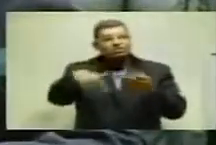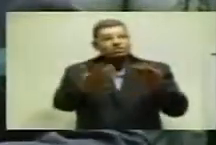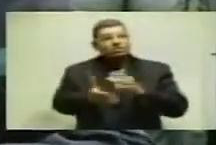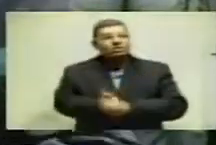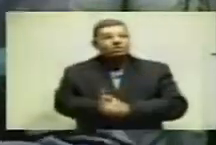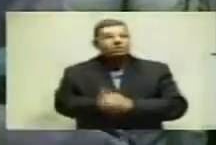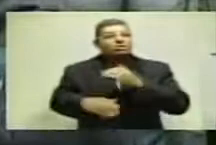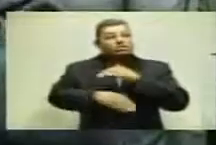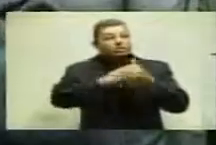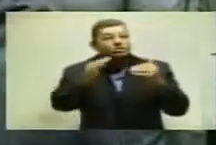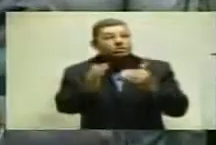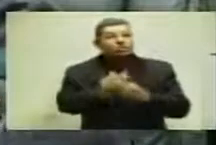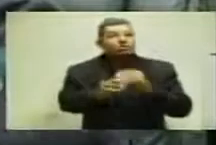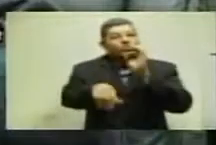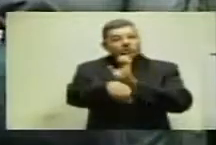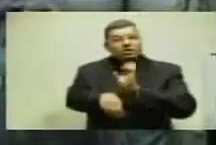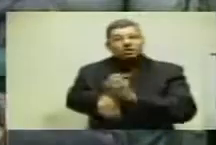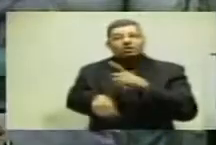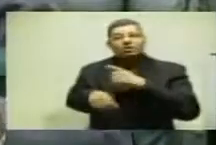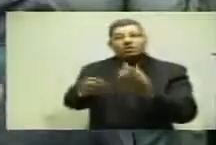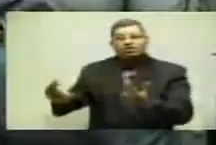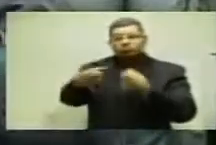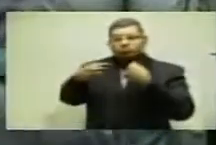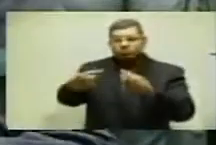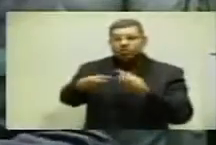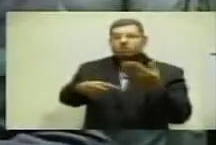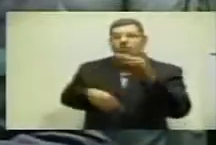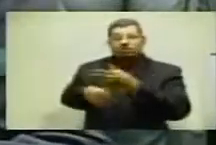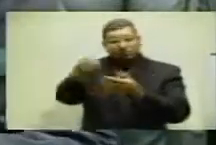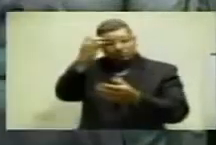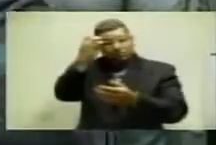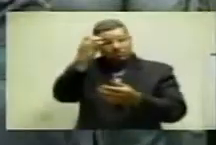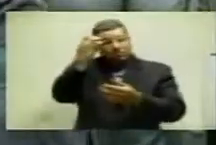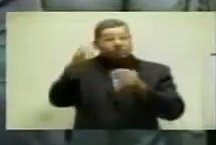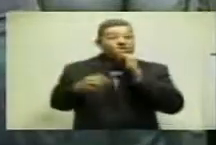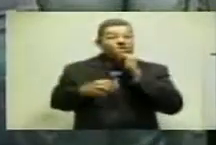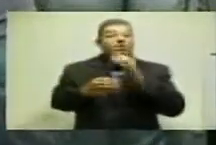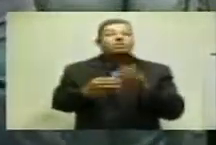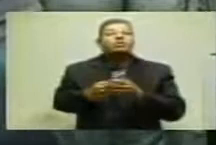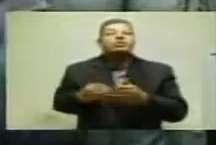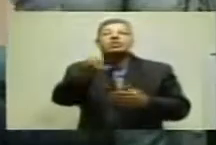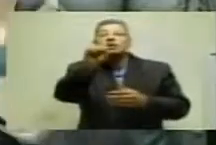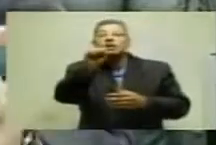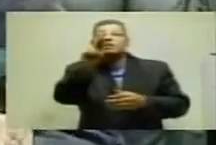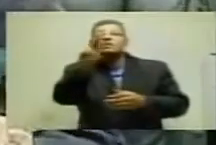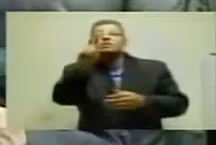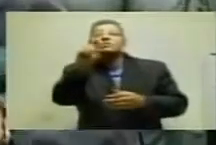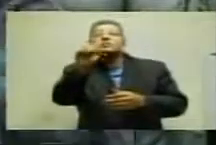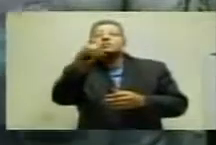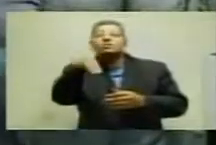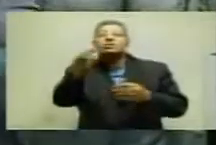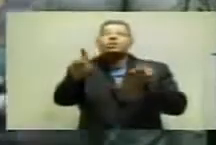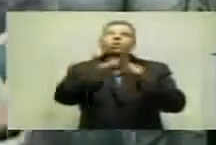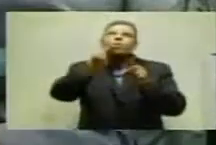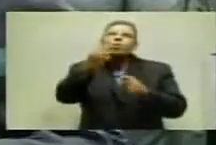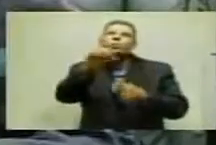Centro-Oeste, todos os estados têm incentivos fiscais, que no caso seria o da Sudão, o da Sudene